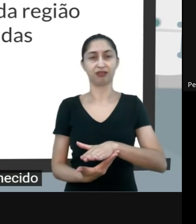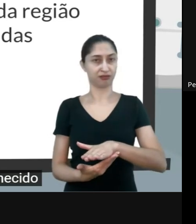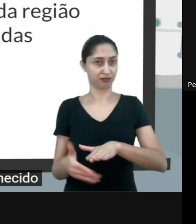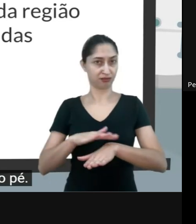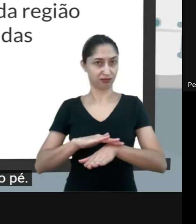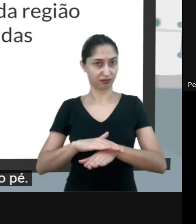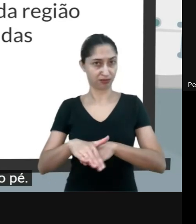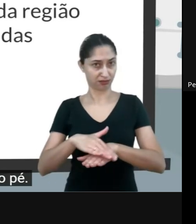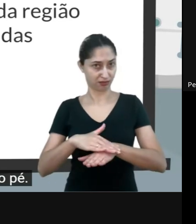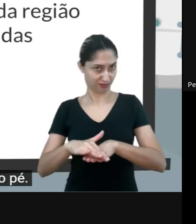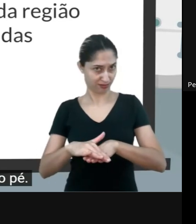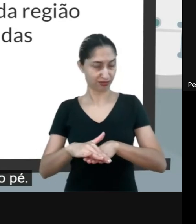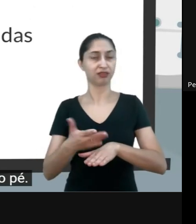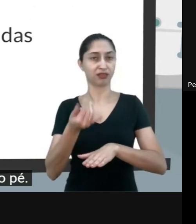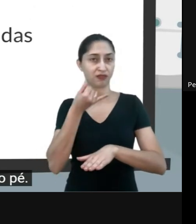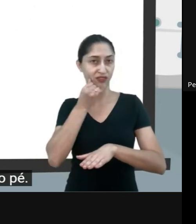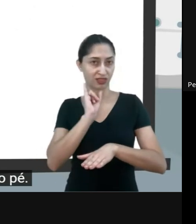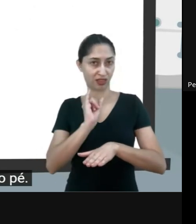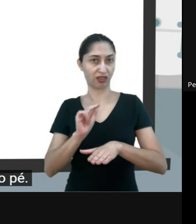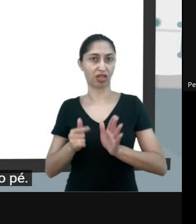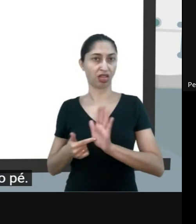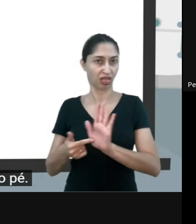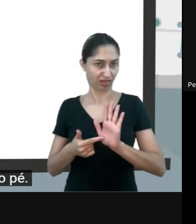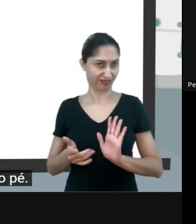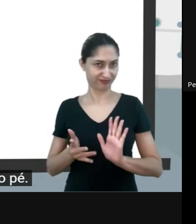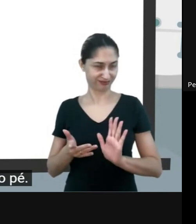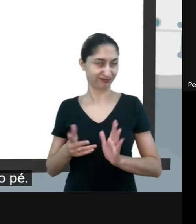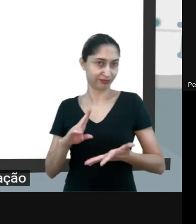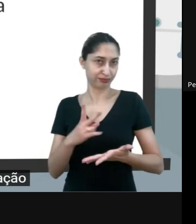conhecido como peito do pé ou das laterais do pé.